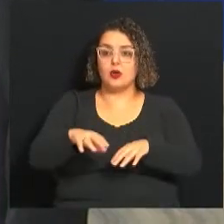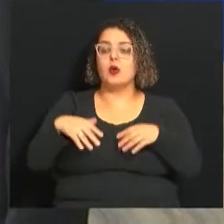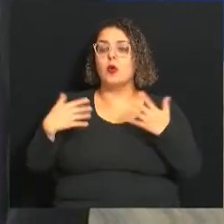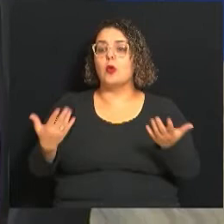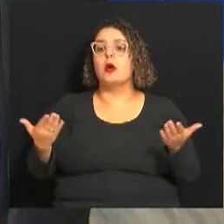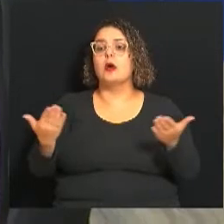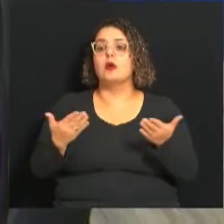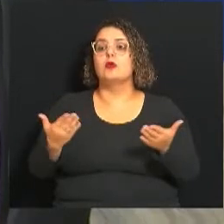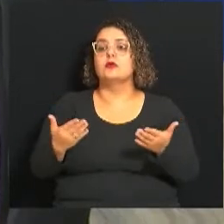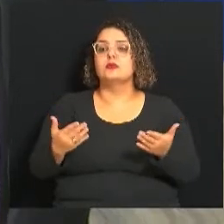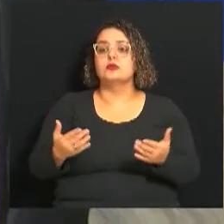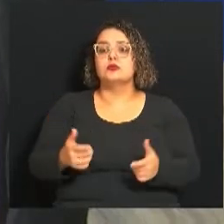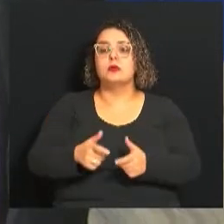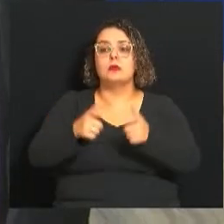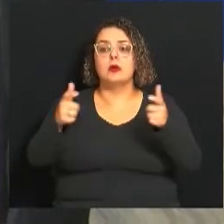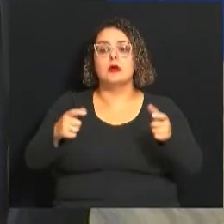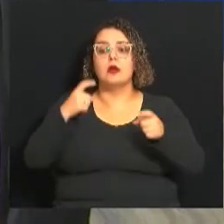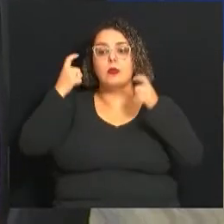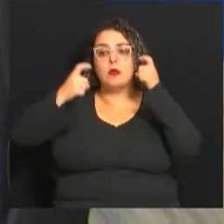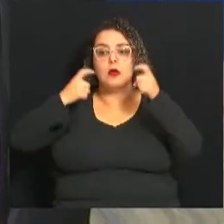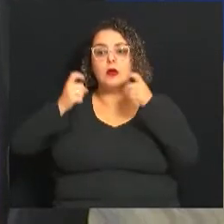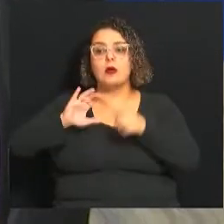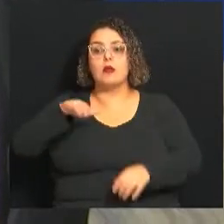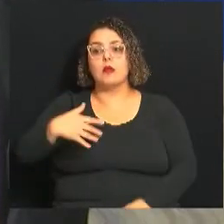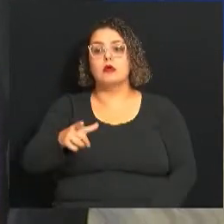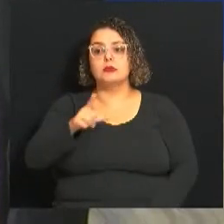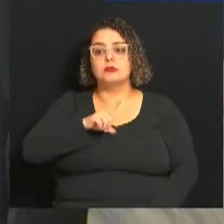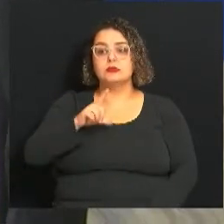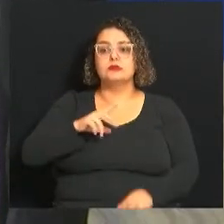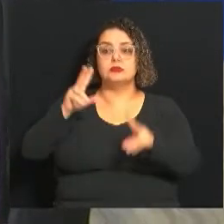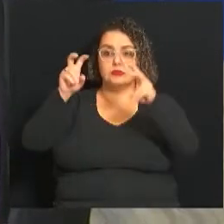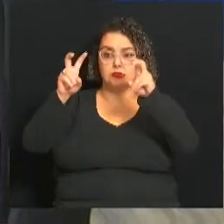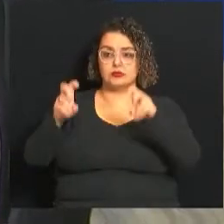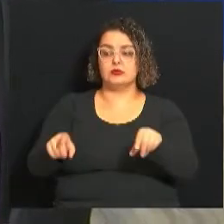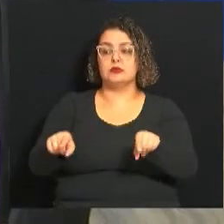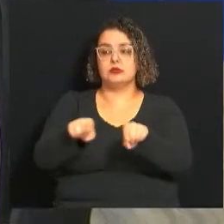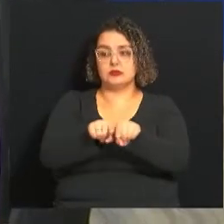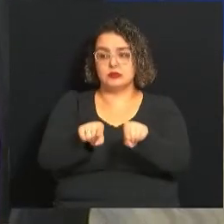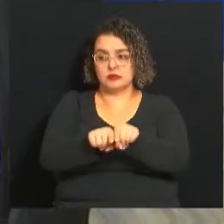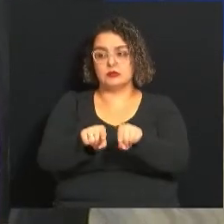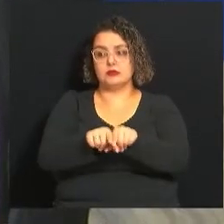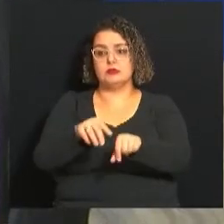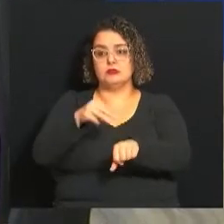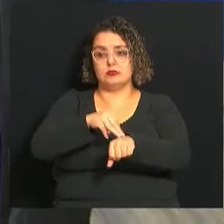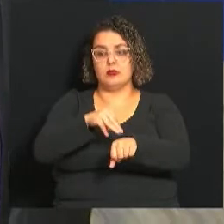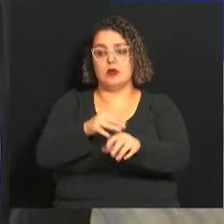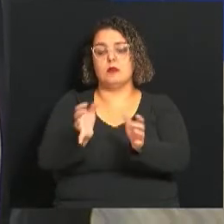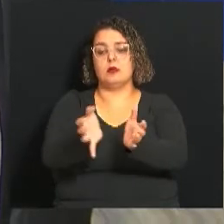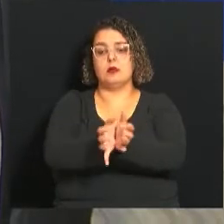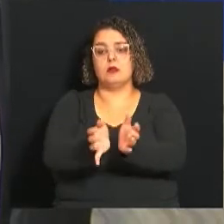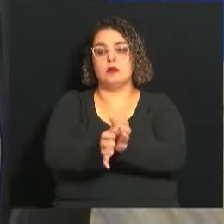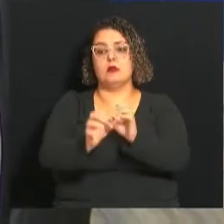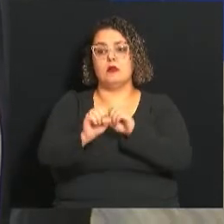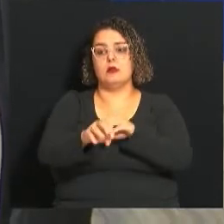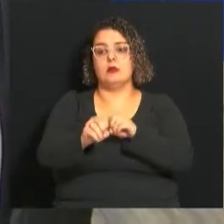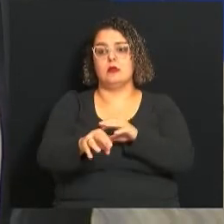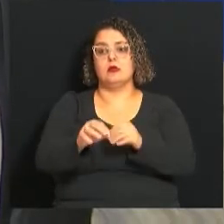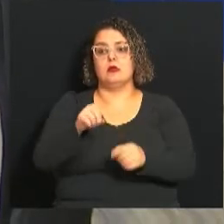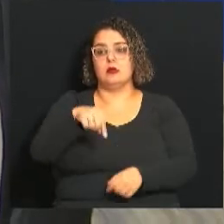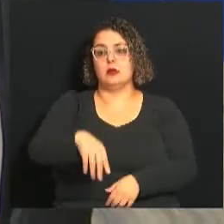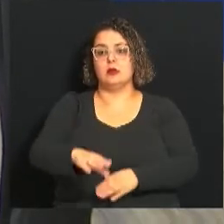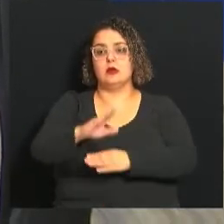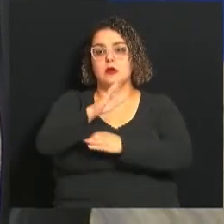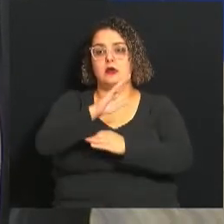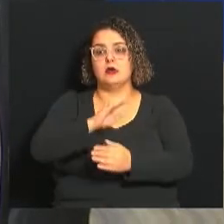sua maior preocupação quando a senhora traz esse tema, lembrando que a senhora também é membro da Comissão de Educação aqui da Câmara? Sim,